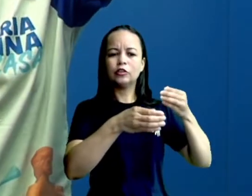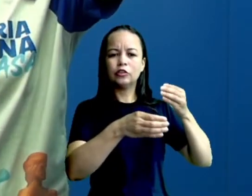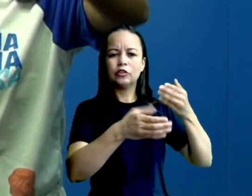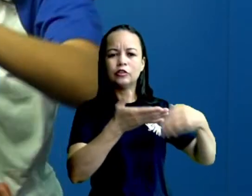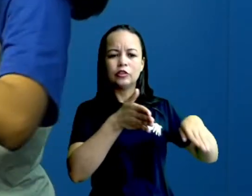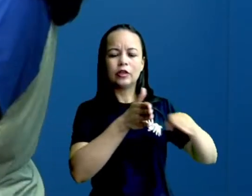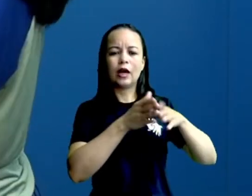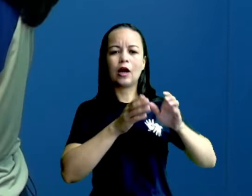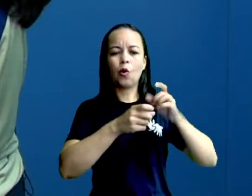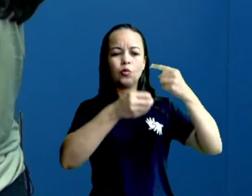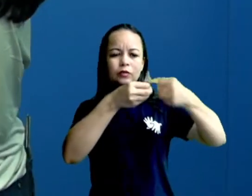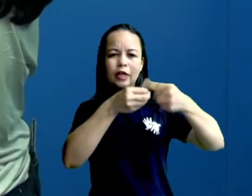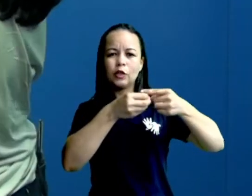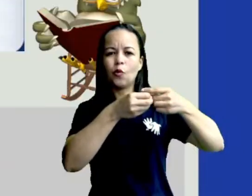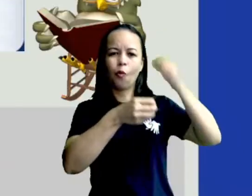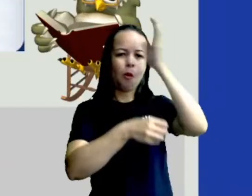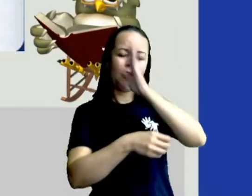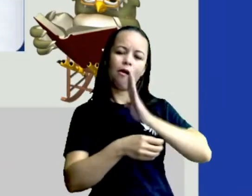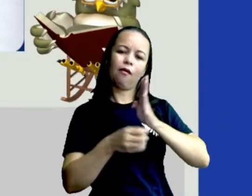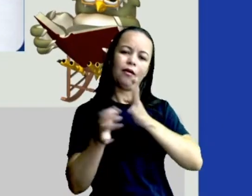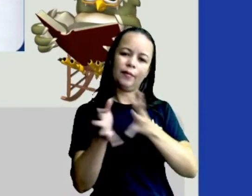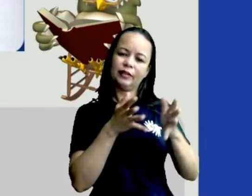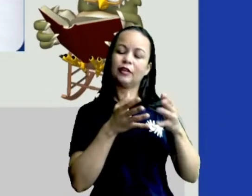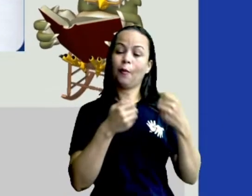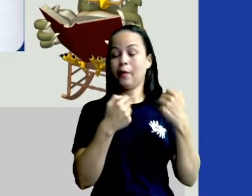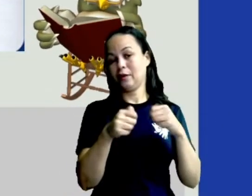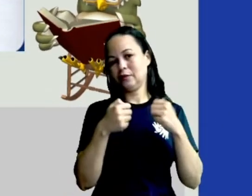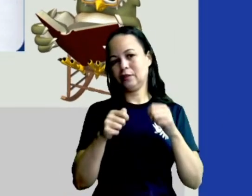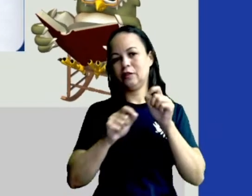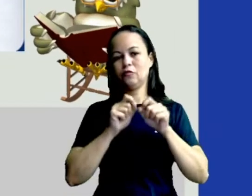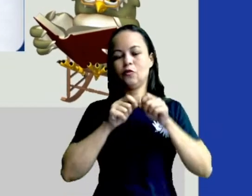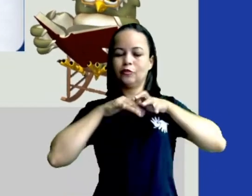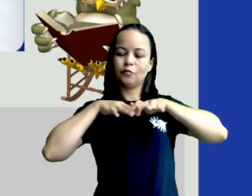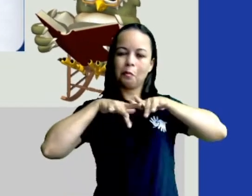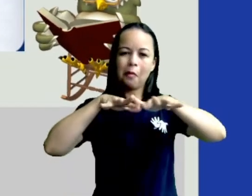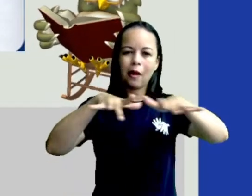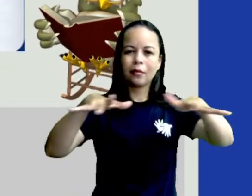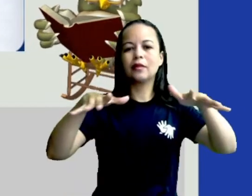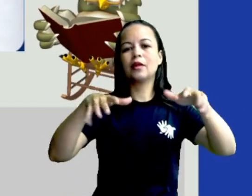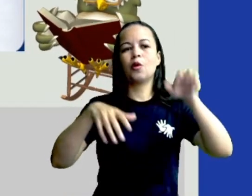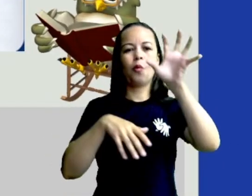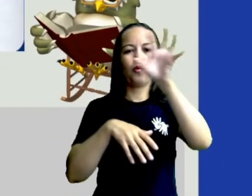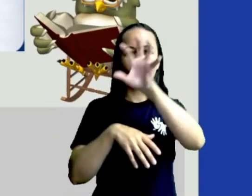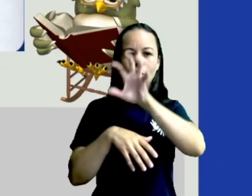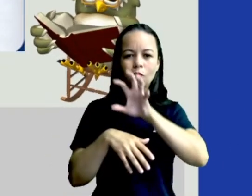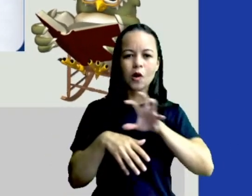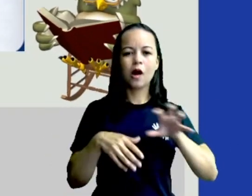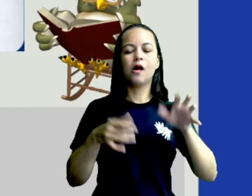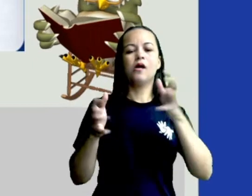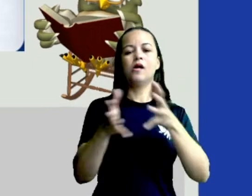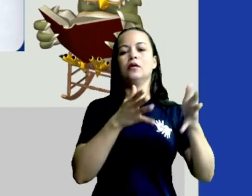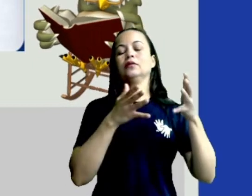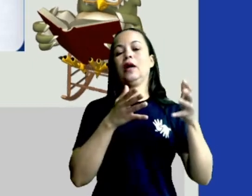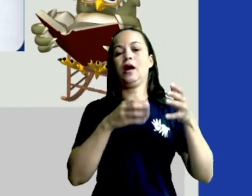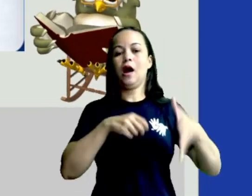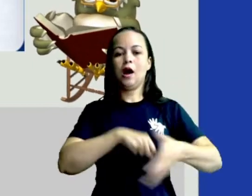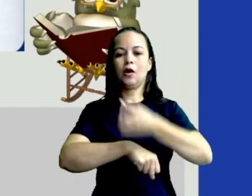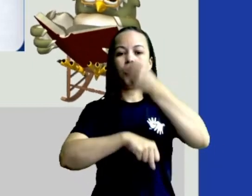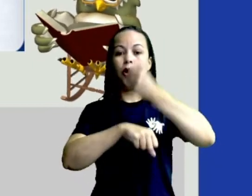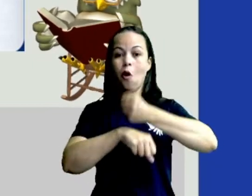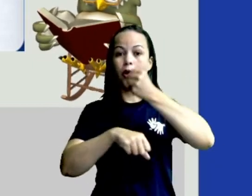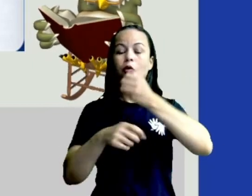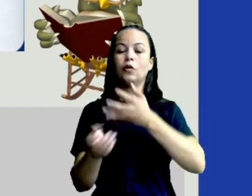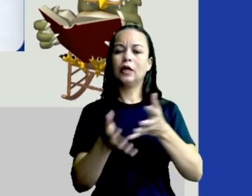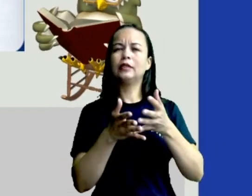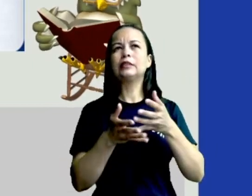do interior do Brasil, foi preciso expandir as fronteiras territoriais da colônia, ou